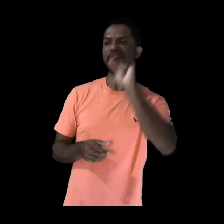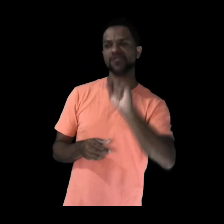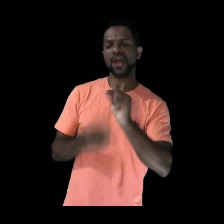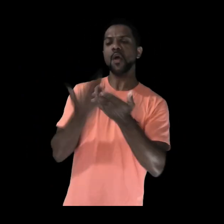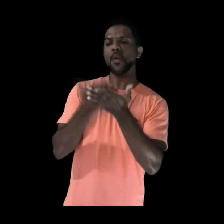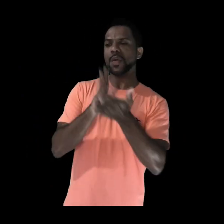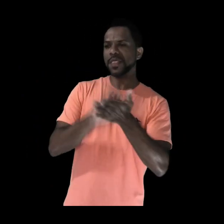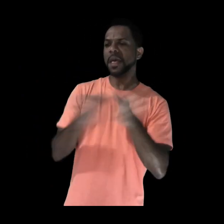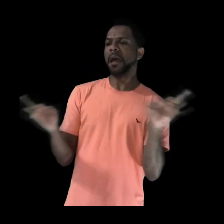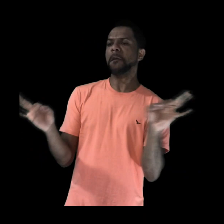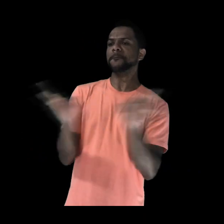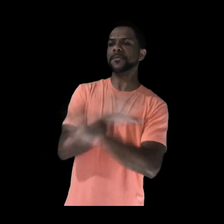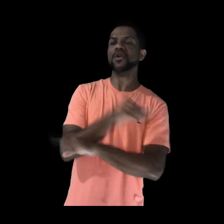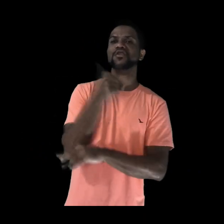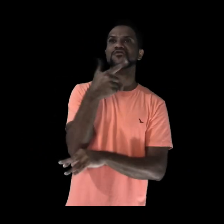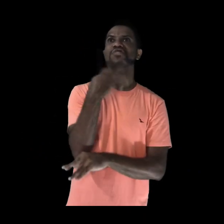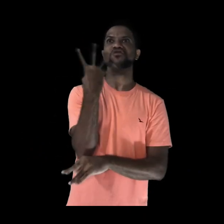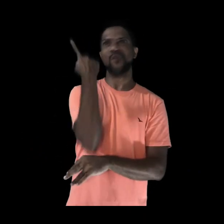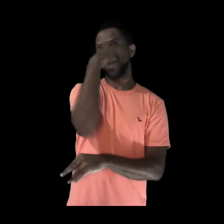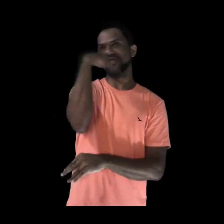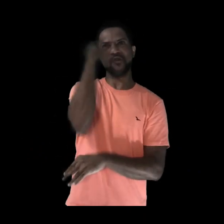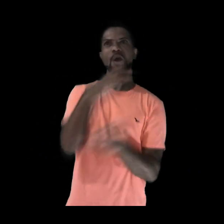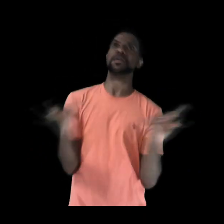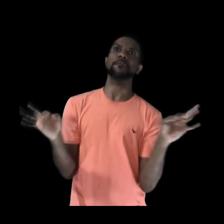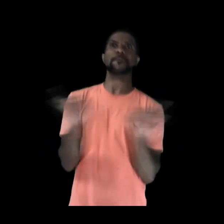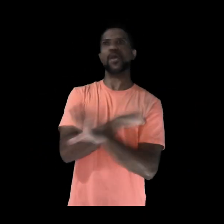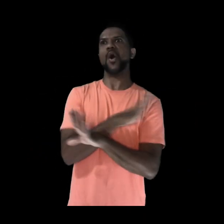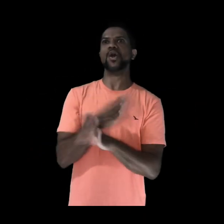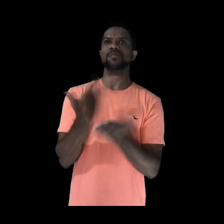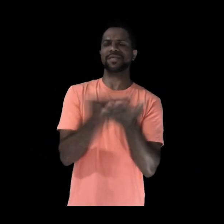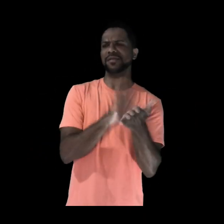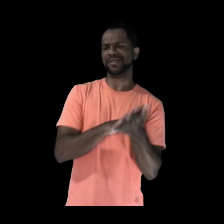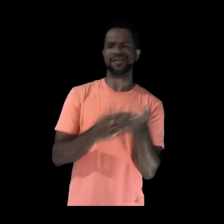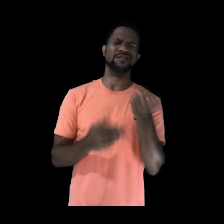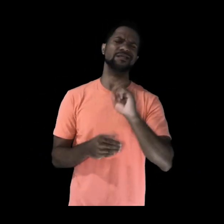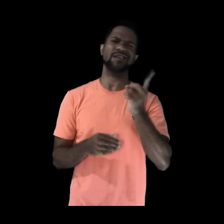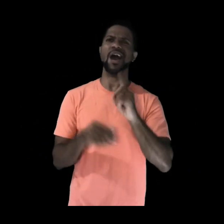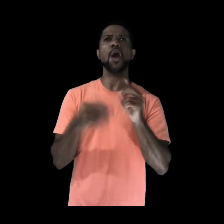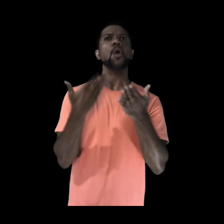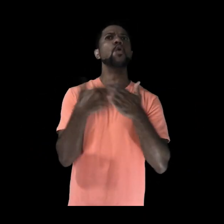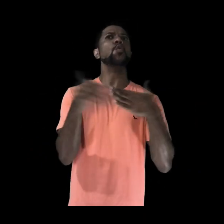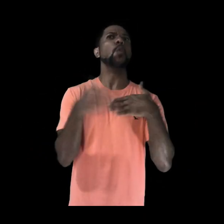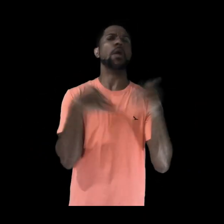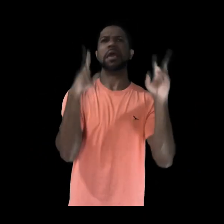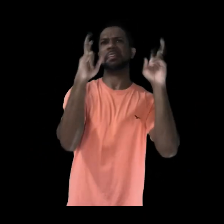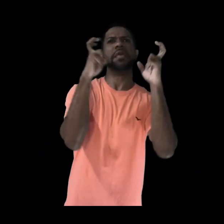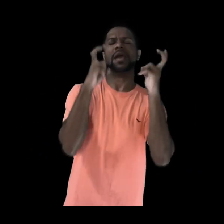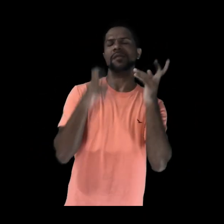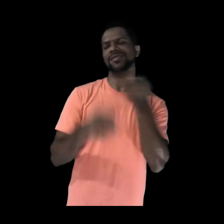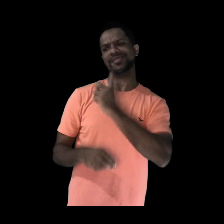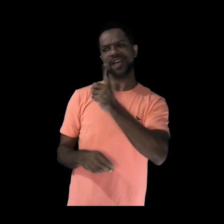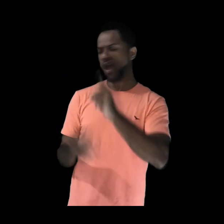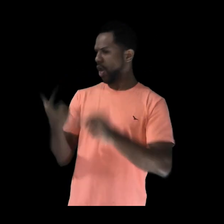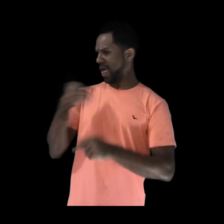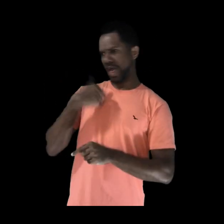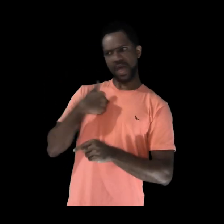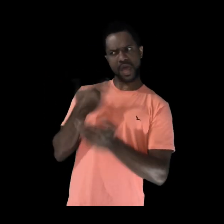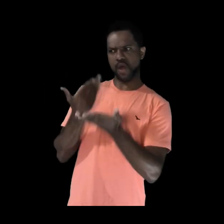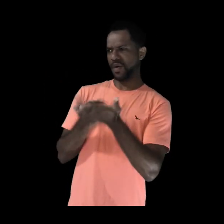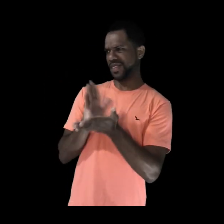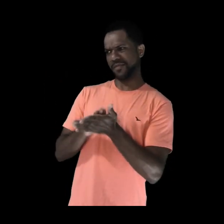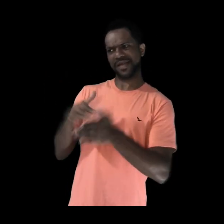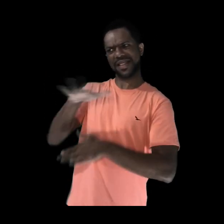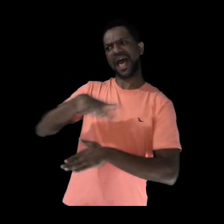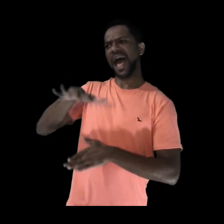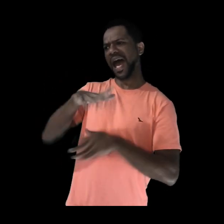está pronto 24 horas por dia para interpretar, seja qualquer assunto que for. Eu, por exemplo, eu não interpreto área médica,